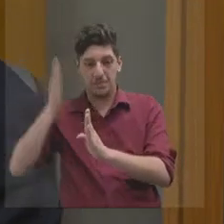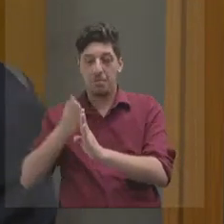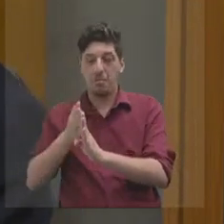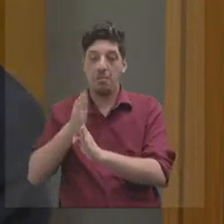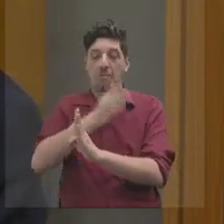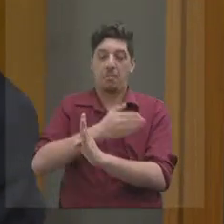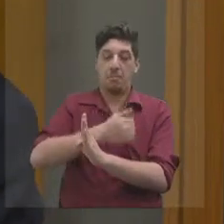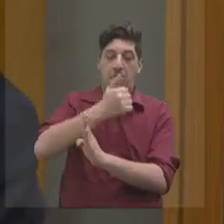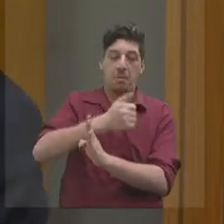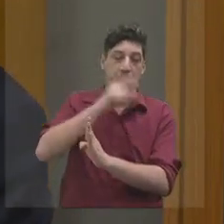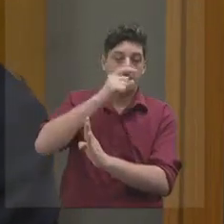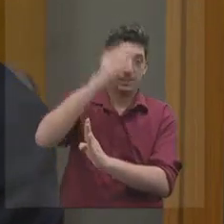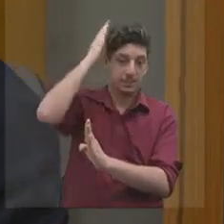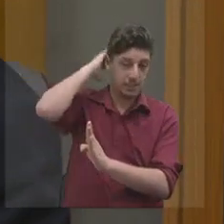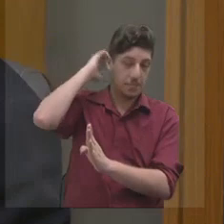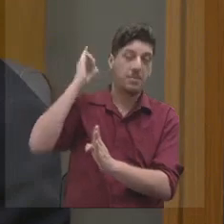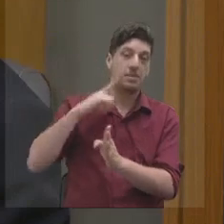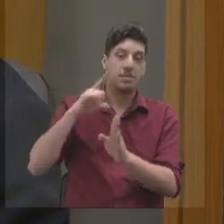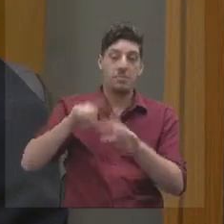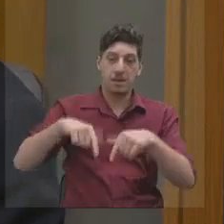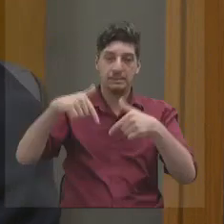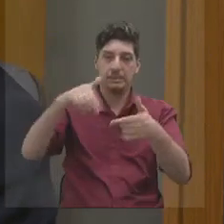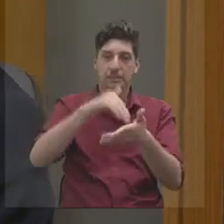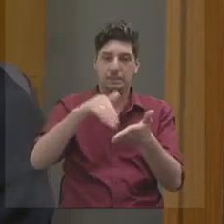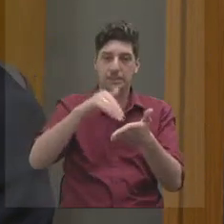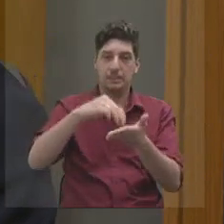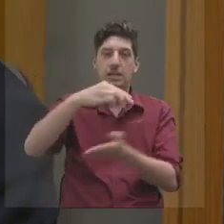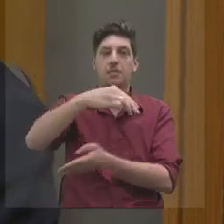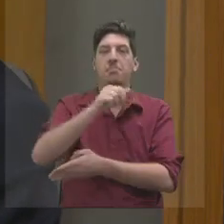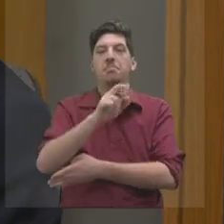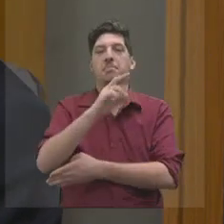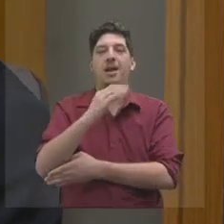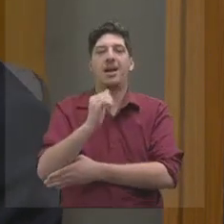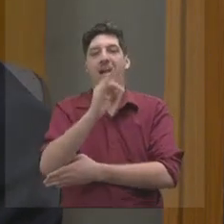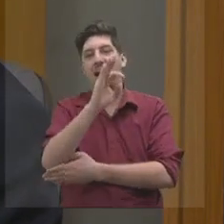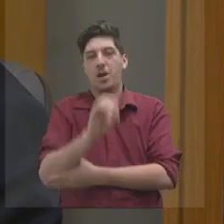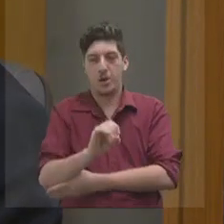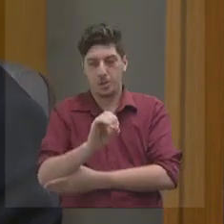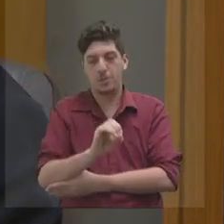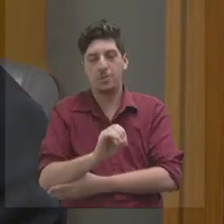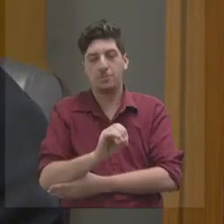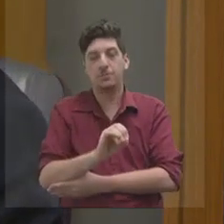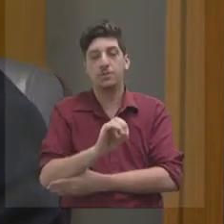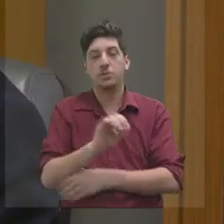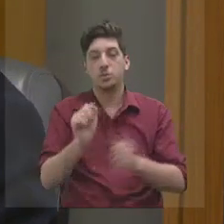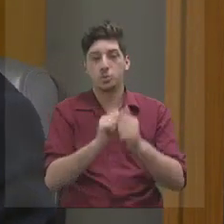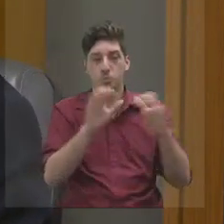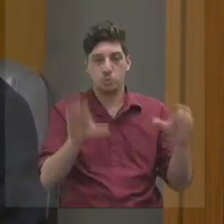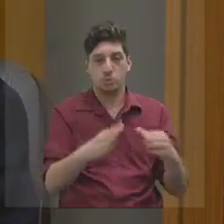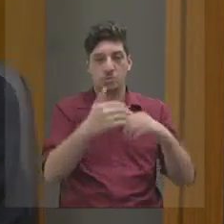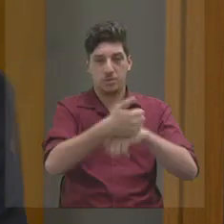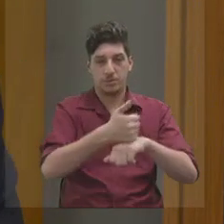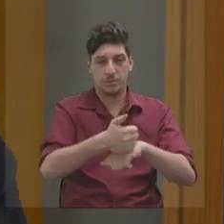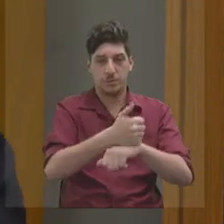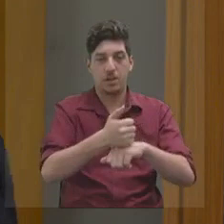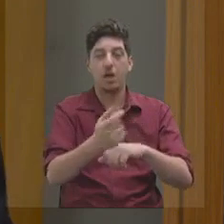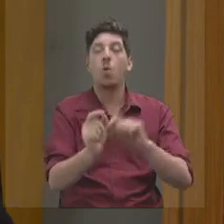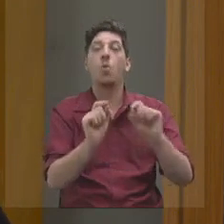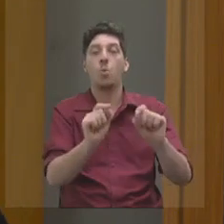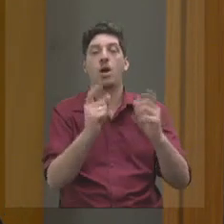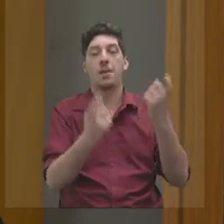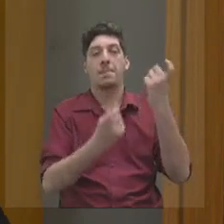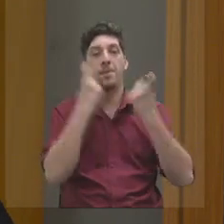do secretário marcato dentre é a sua equipe uma preocupação